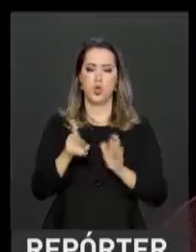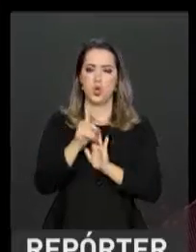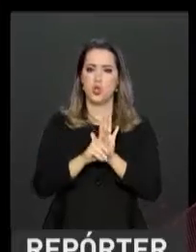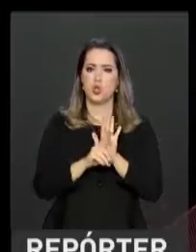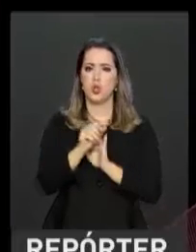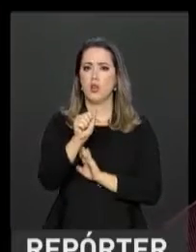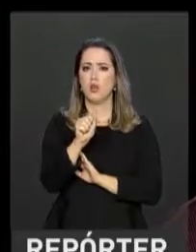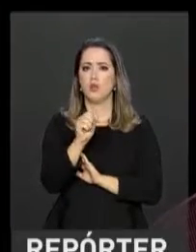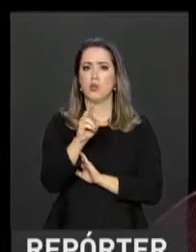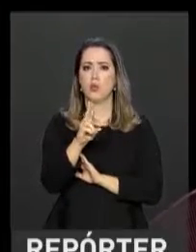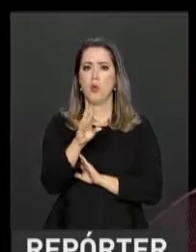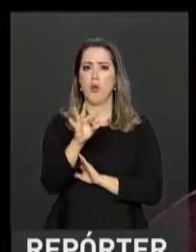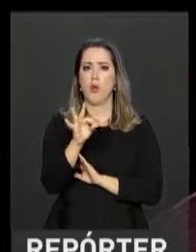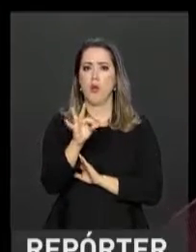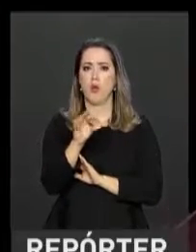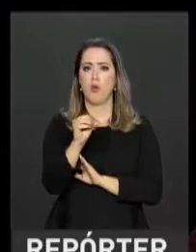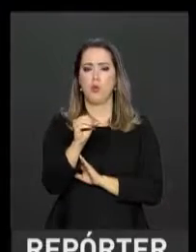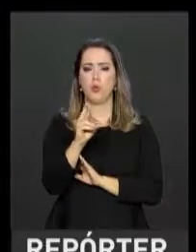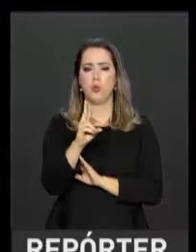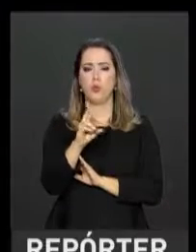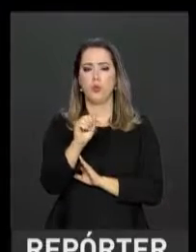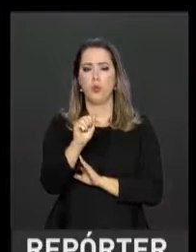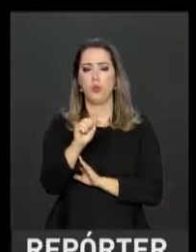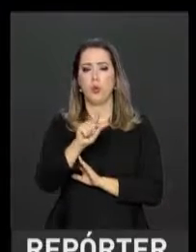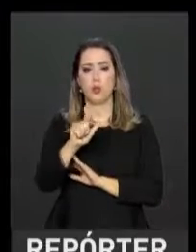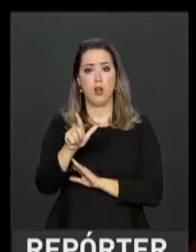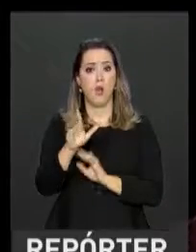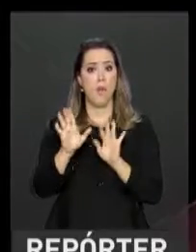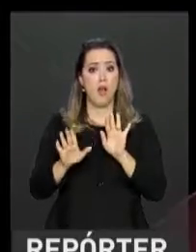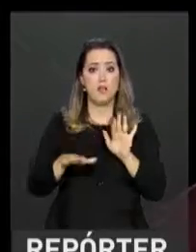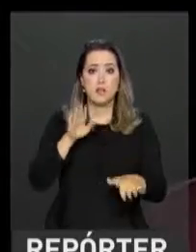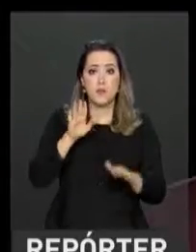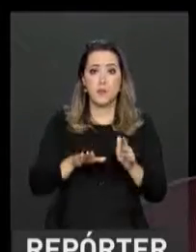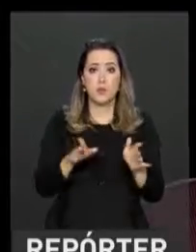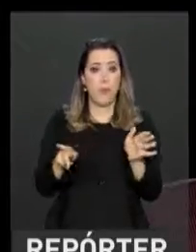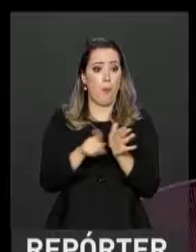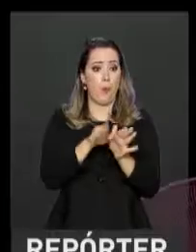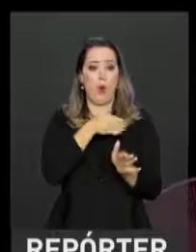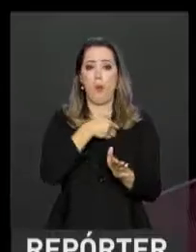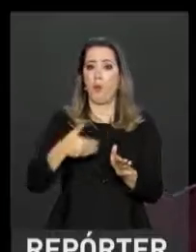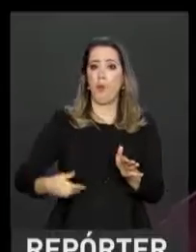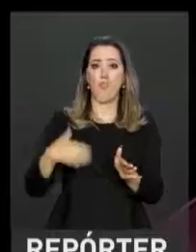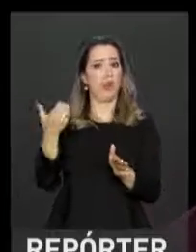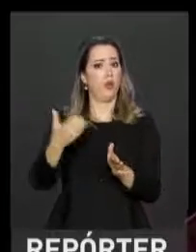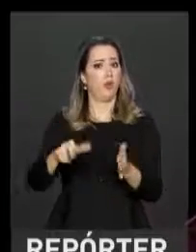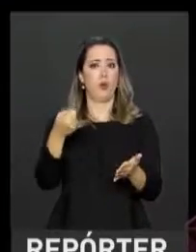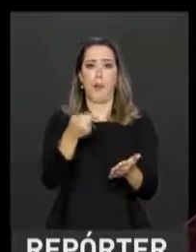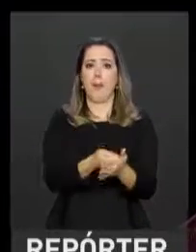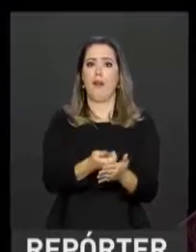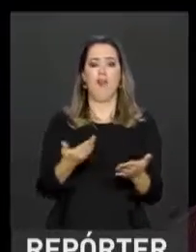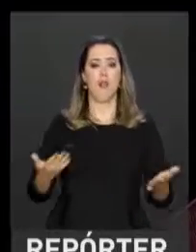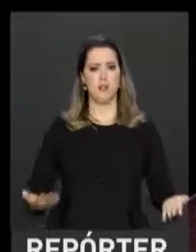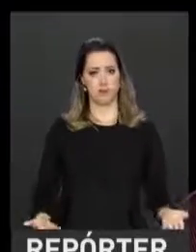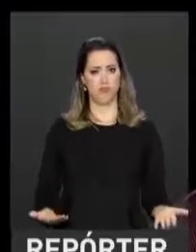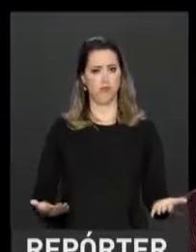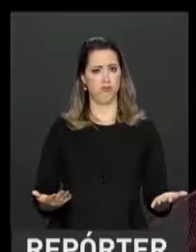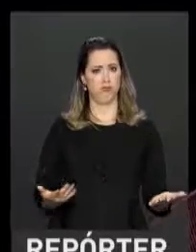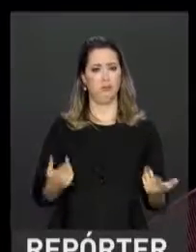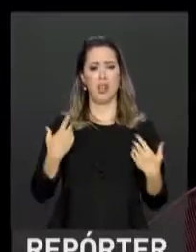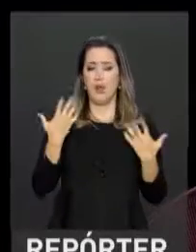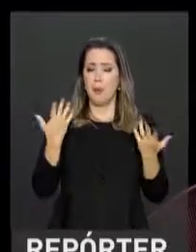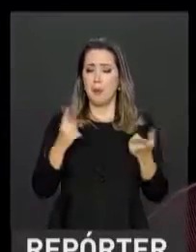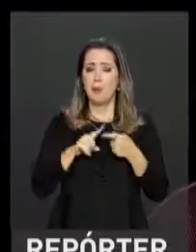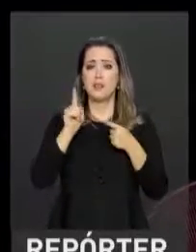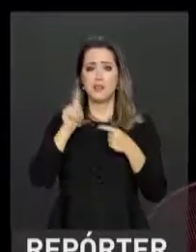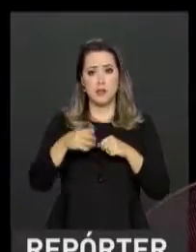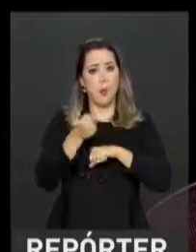chegou em alguns pontos até de órgãos governamentais que não pagavam direitos autorais entender parece uma coisa acho que não é uma